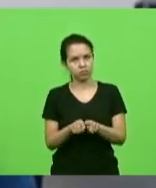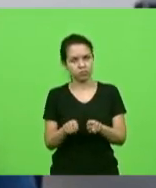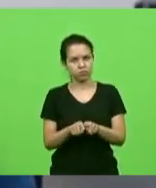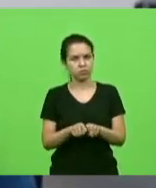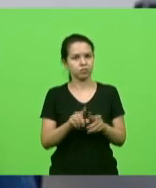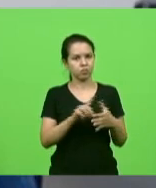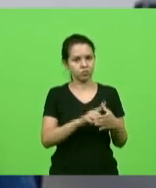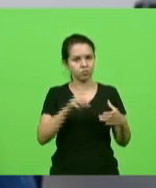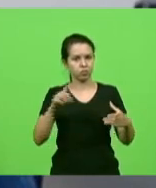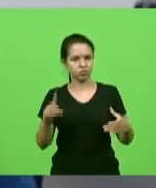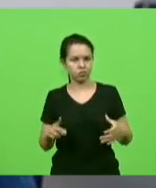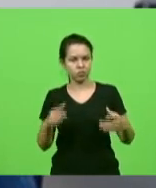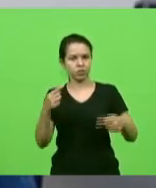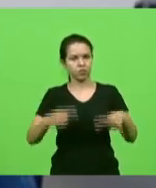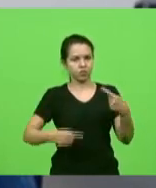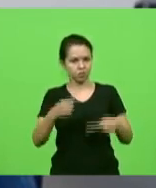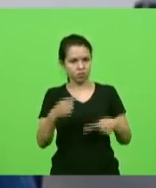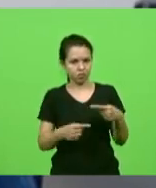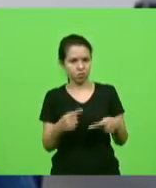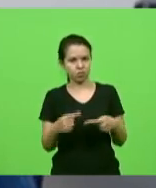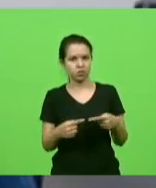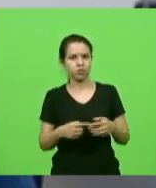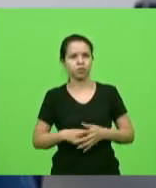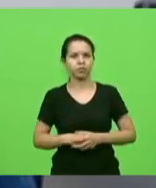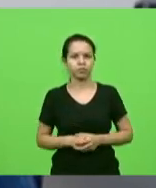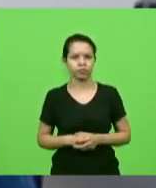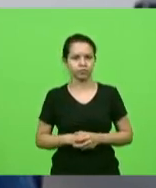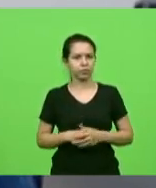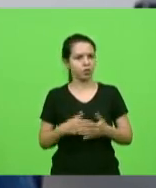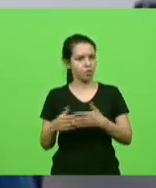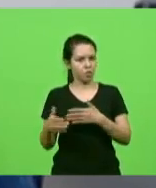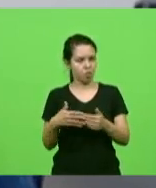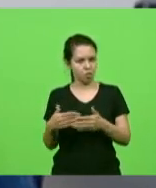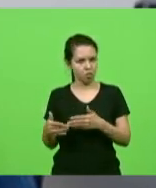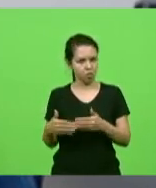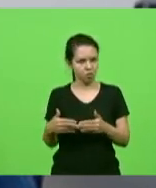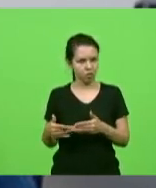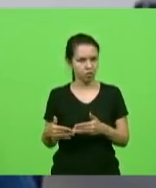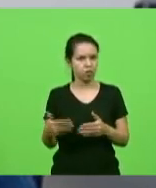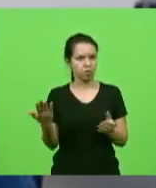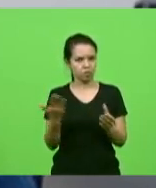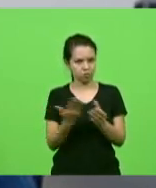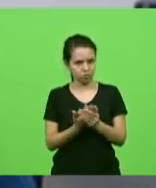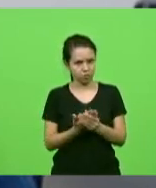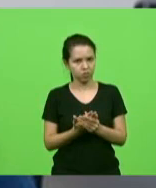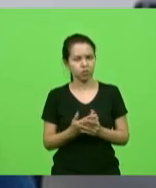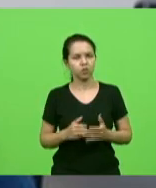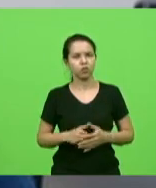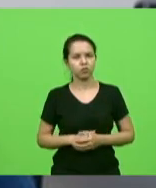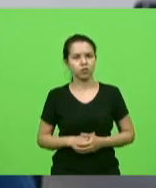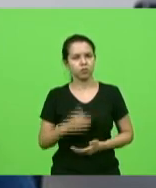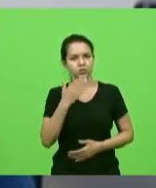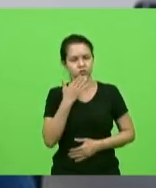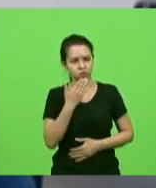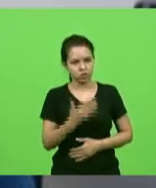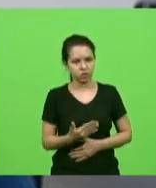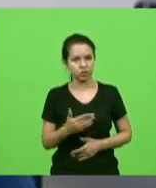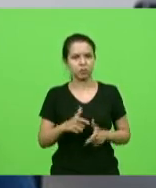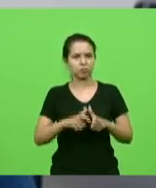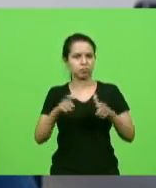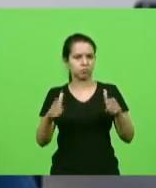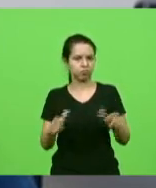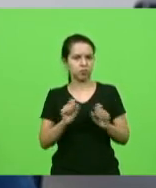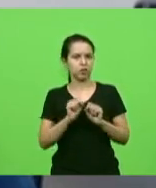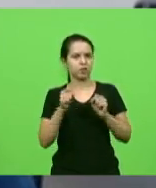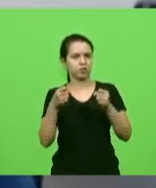e quando a observância das garantias fundamentais inerentes a qualquer espécie de processo notadamente direito à ampla defesa e